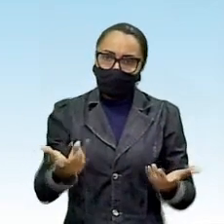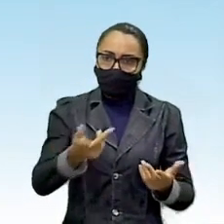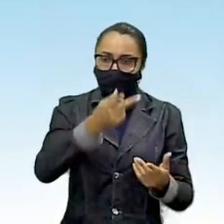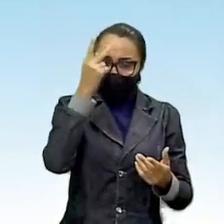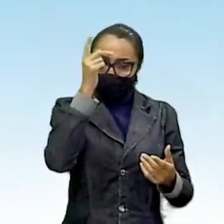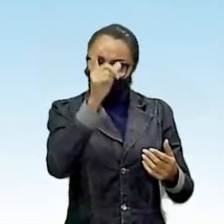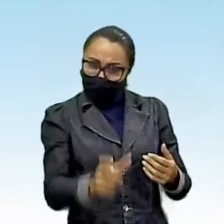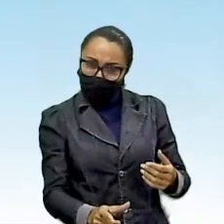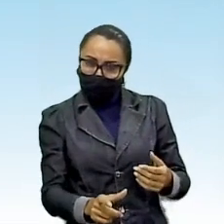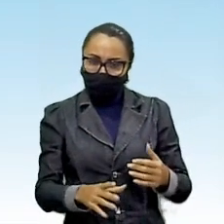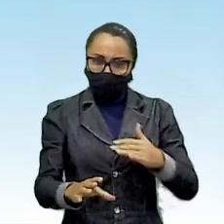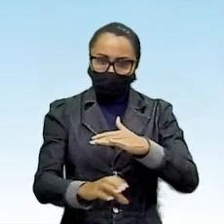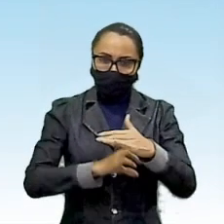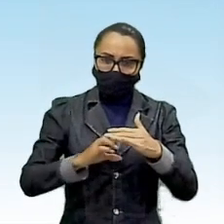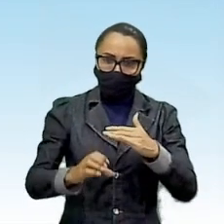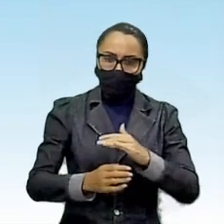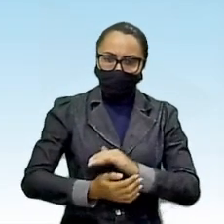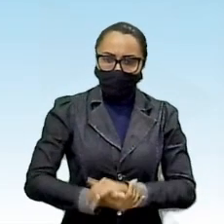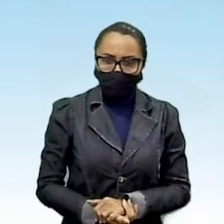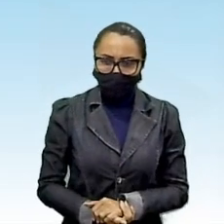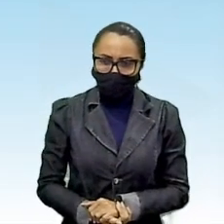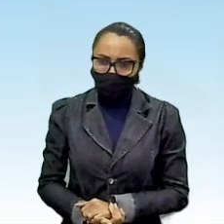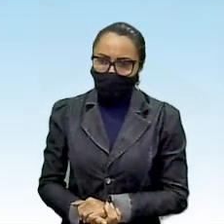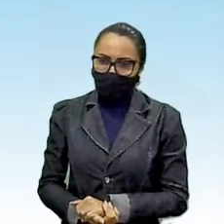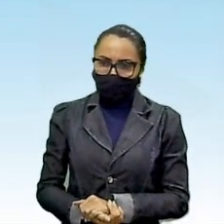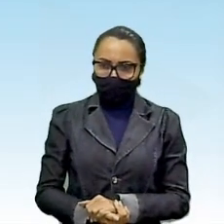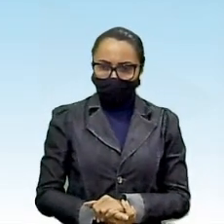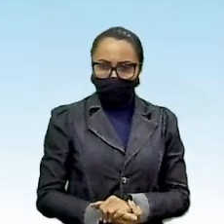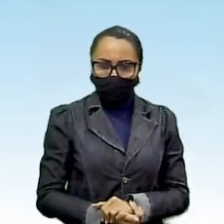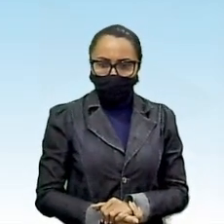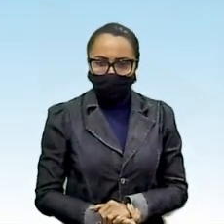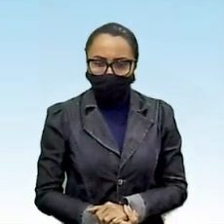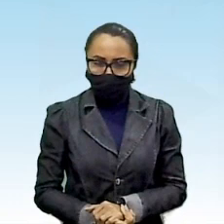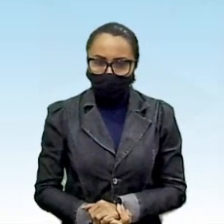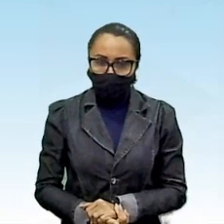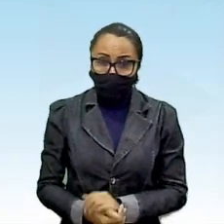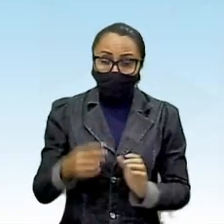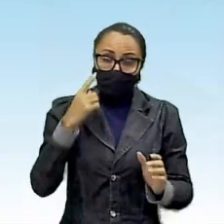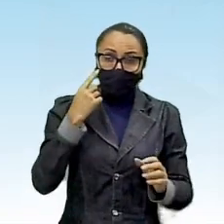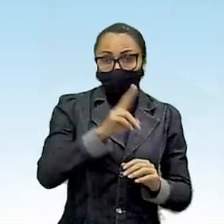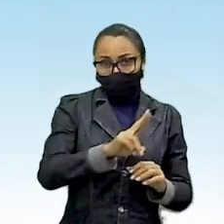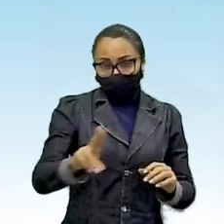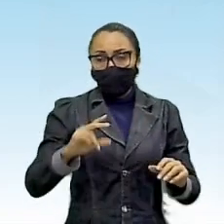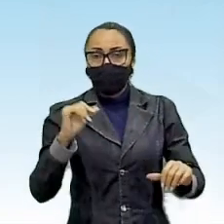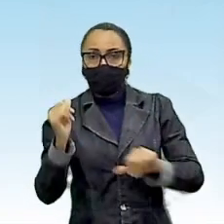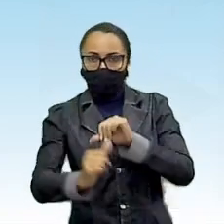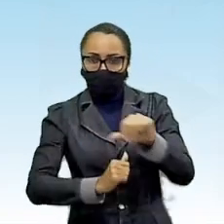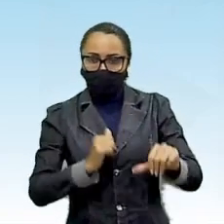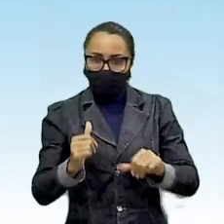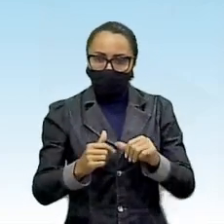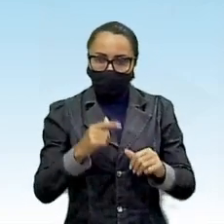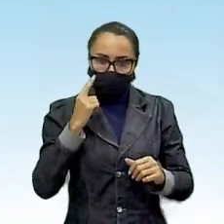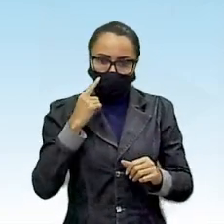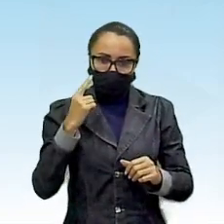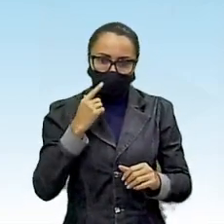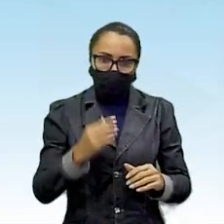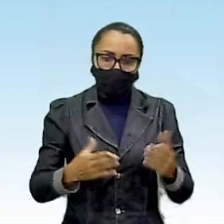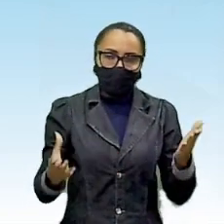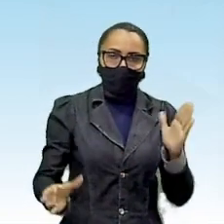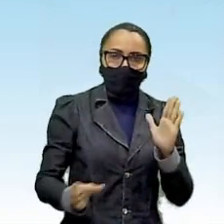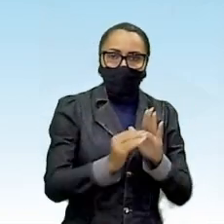empresa. E aí, uma nomenclatura que mudou relacionada ao anexo